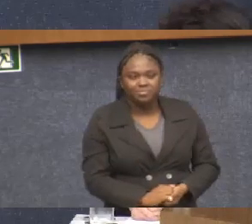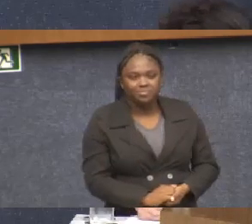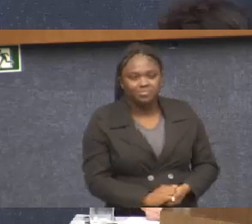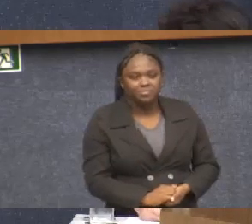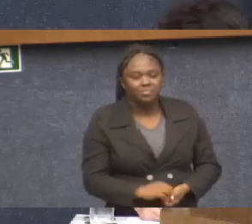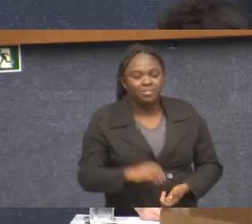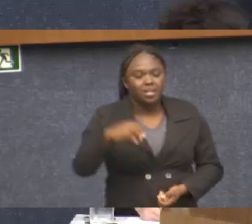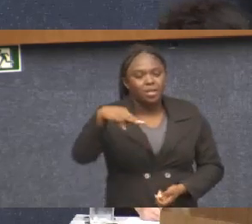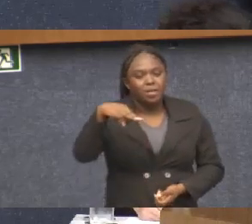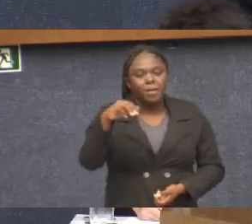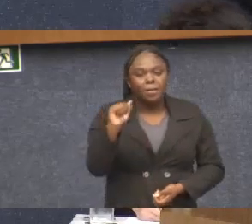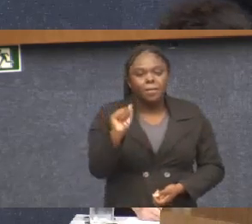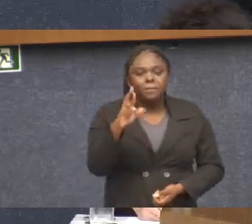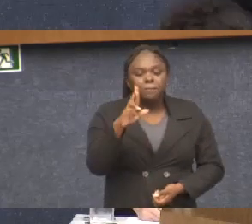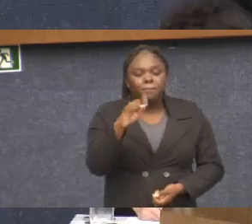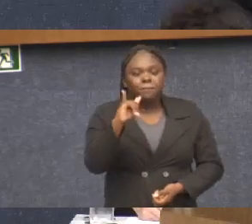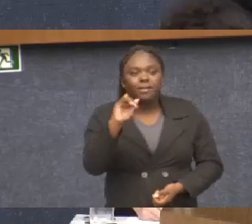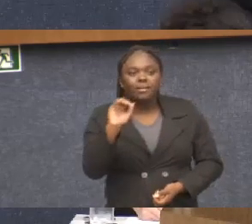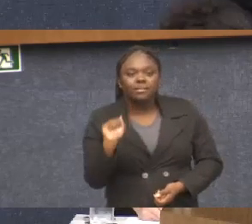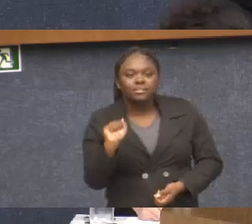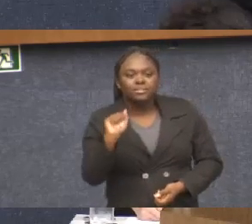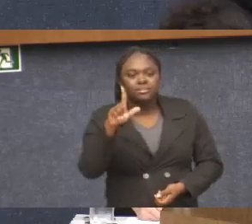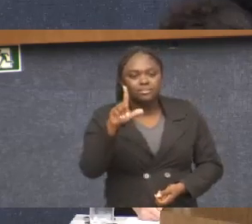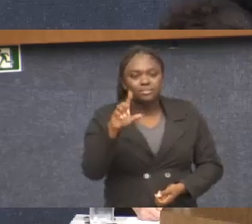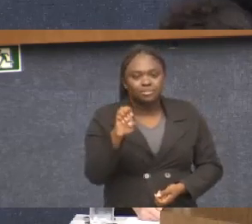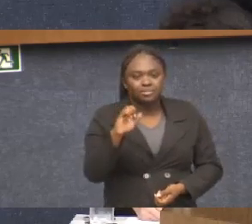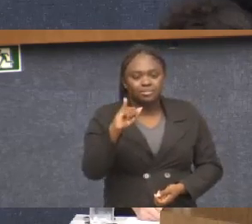Maria Ismar Leite Vieira.